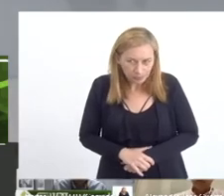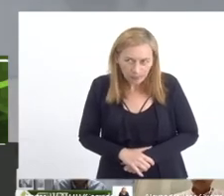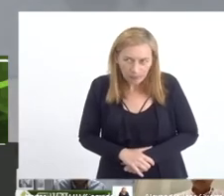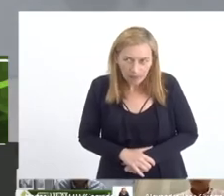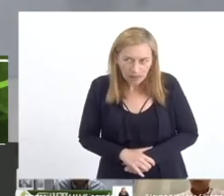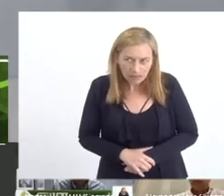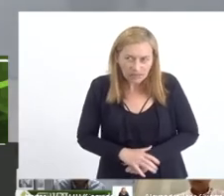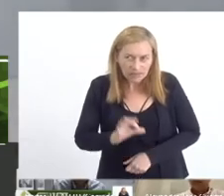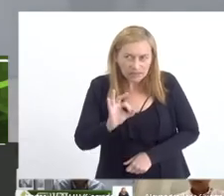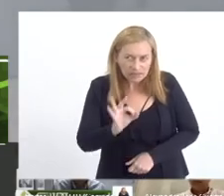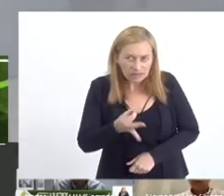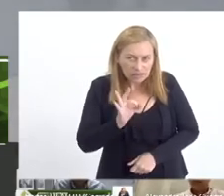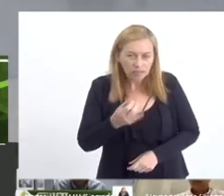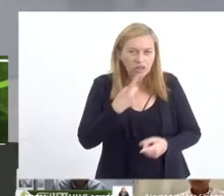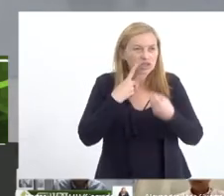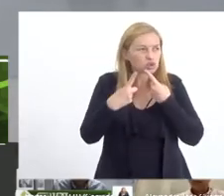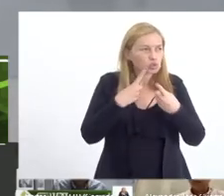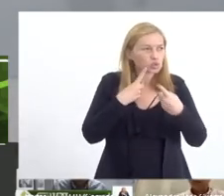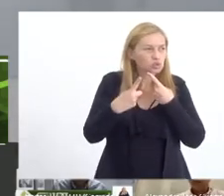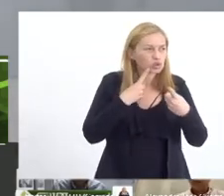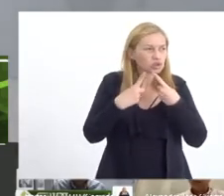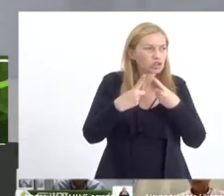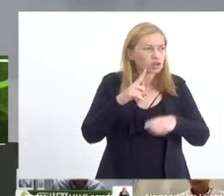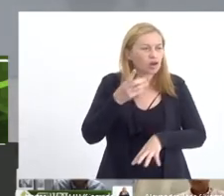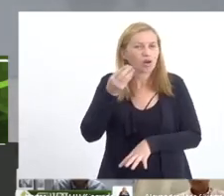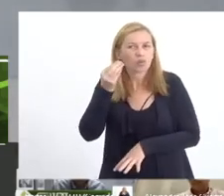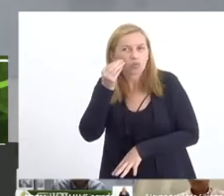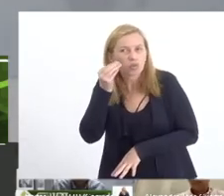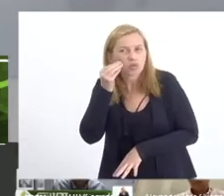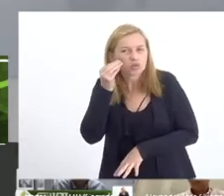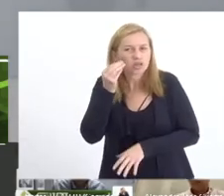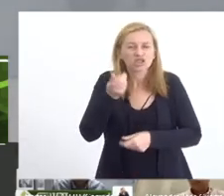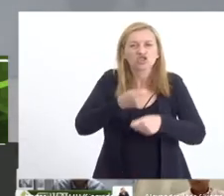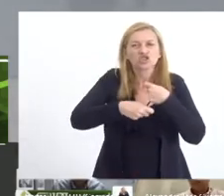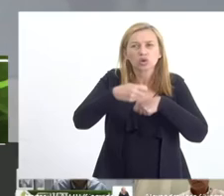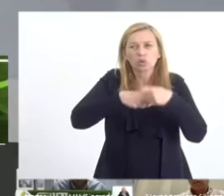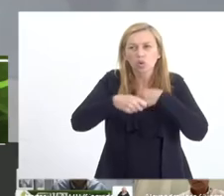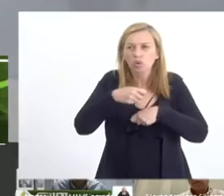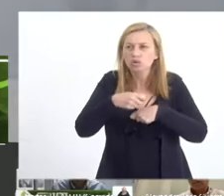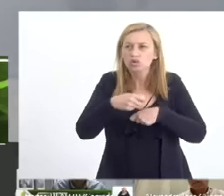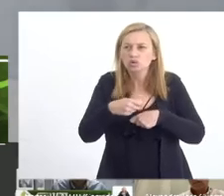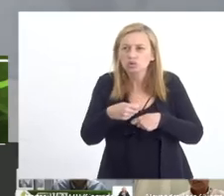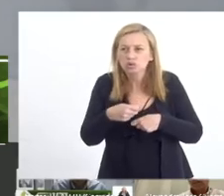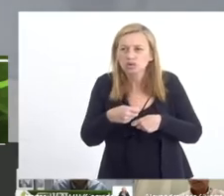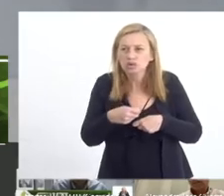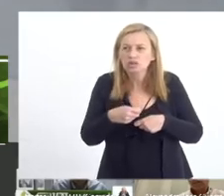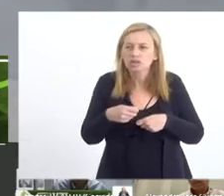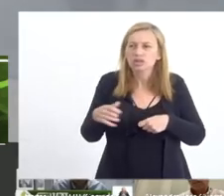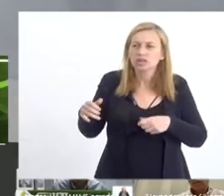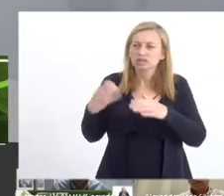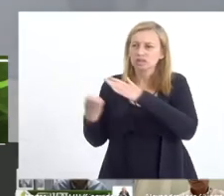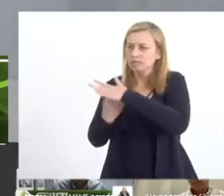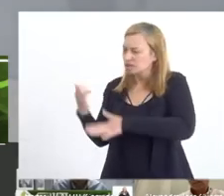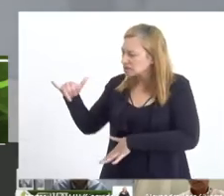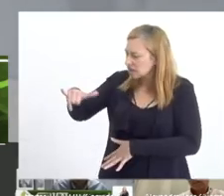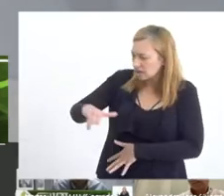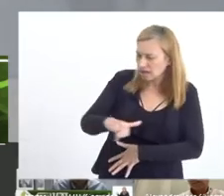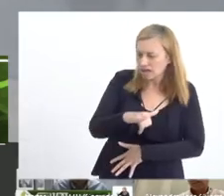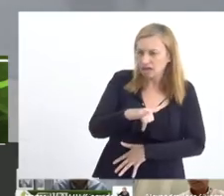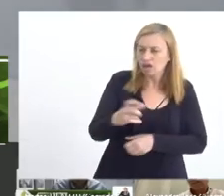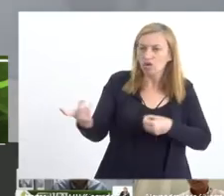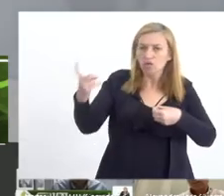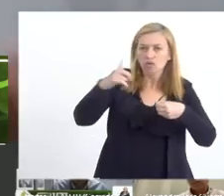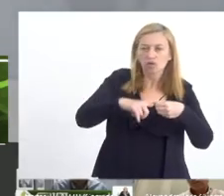e exatamente discutir oportunidades de negócios para essas companhias voltam ao